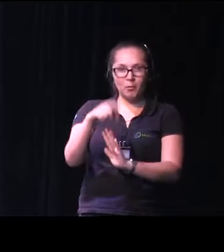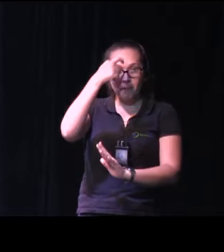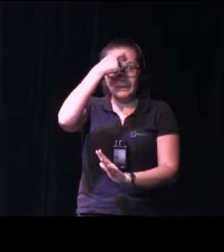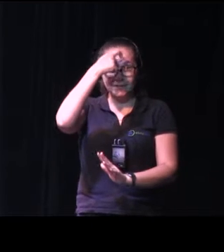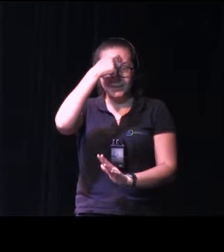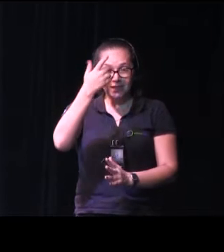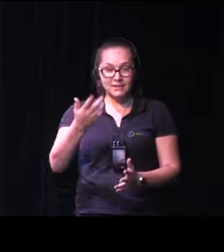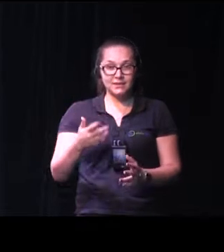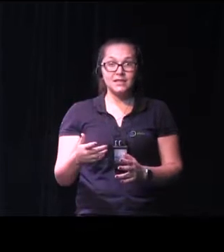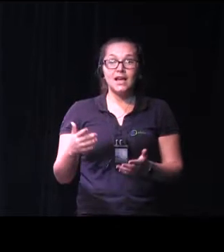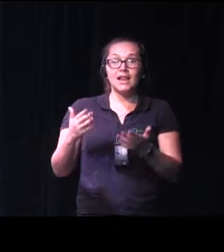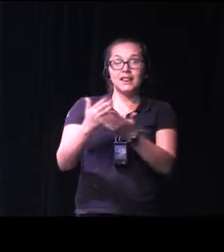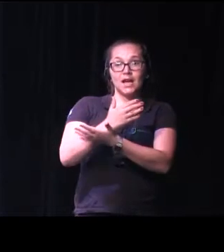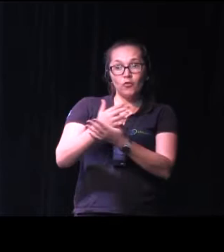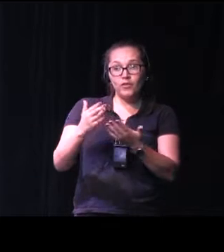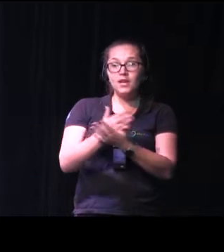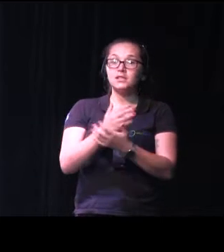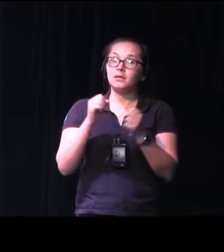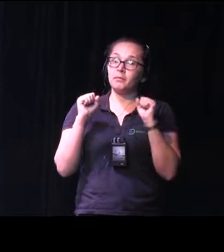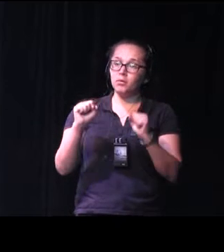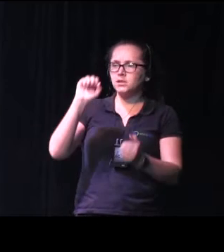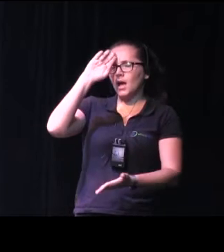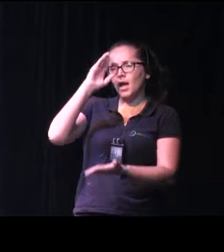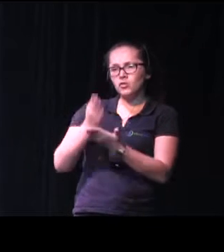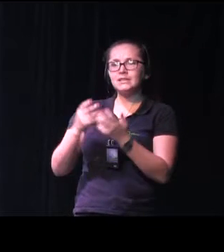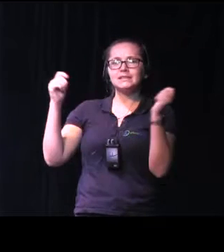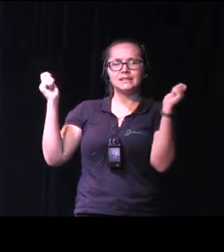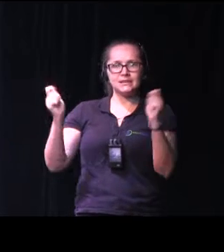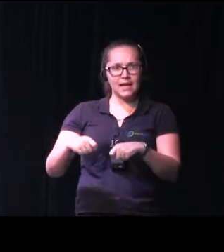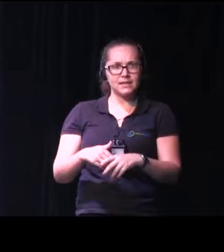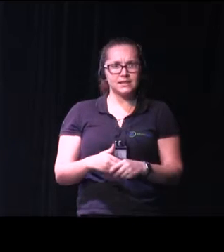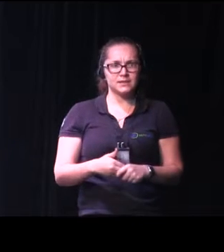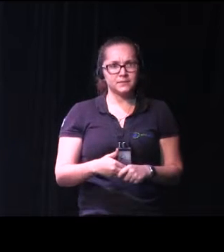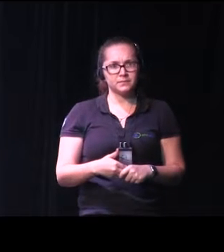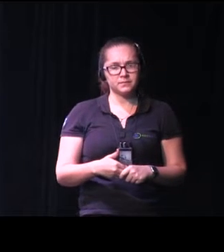ingênua não, inocente,